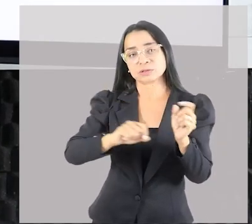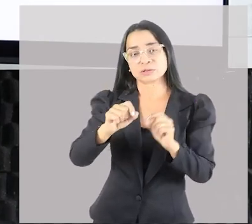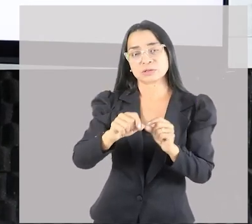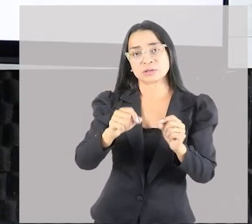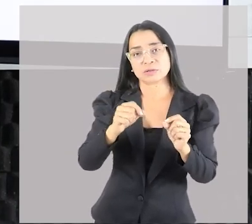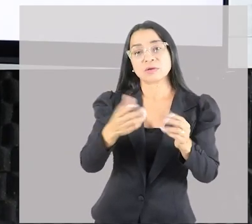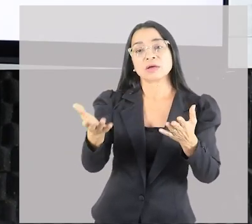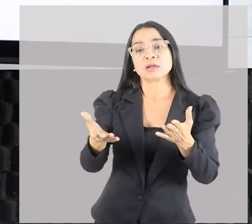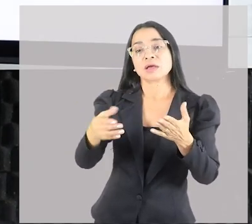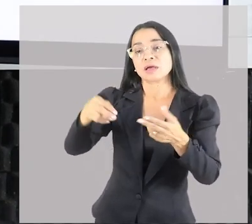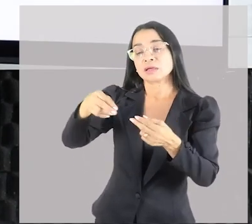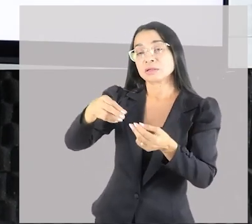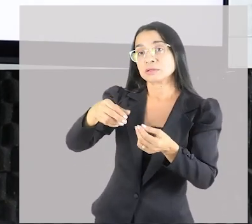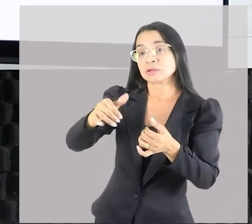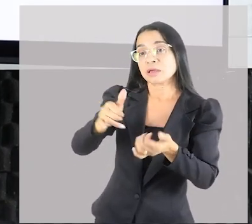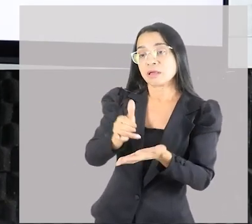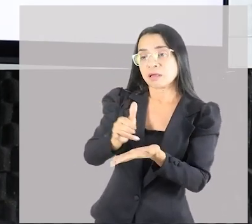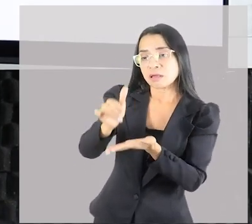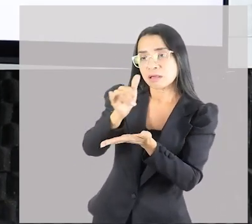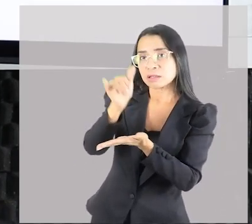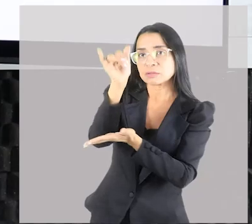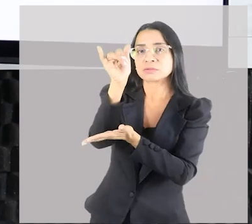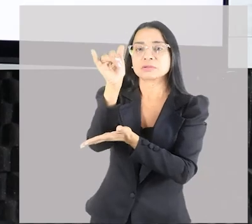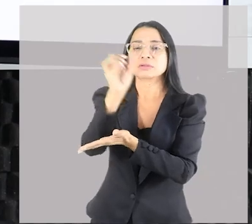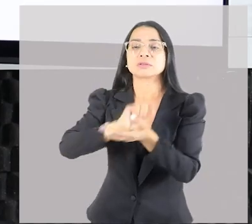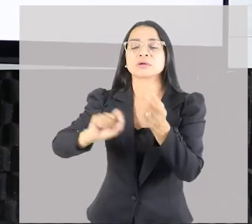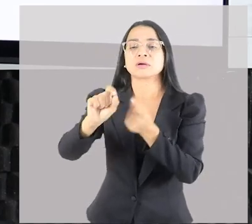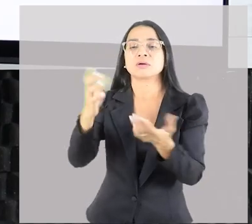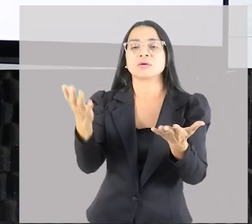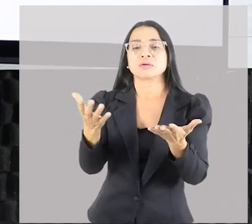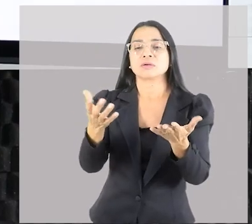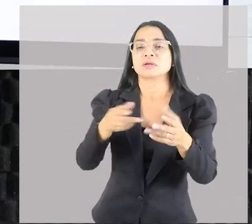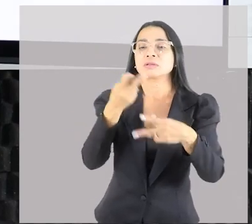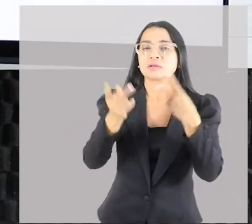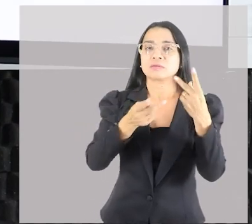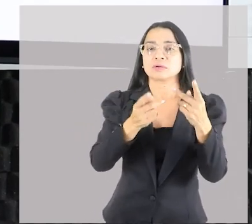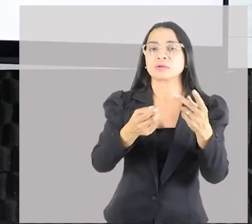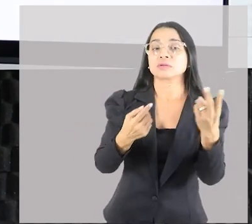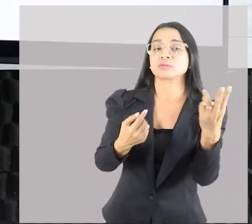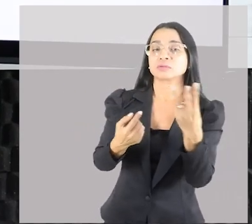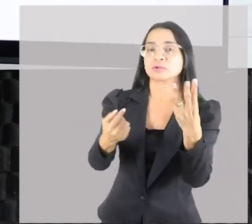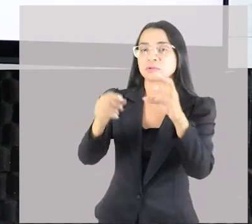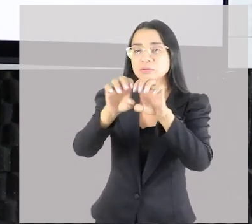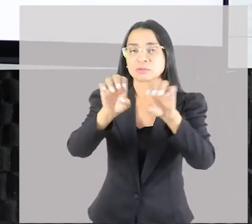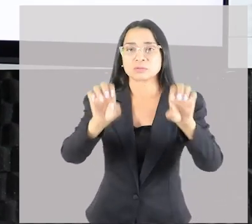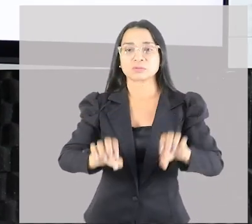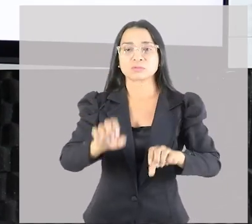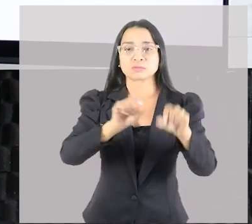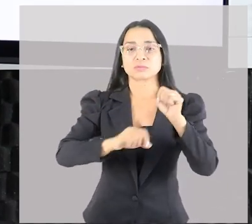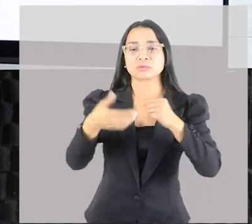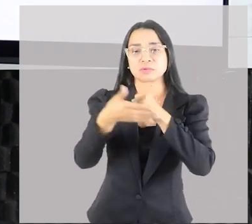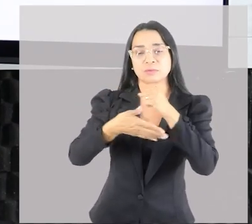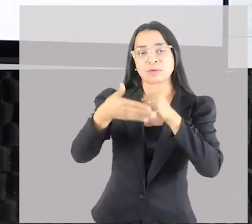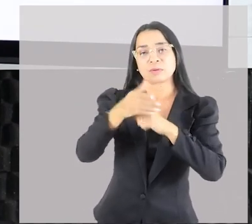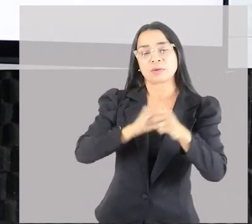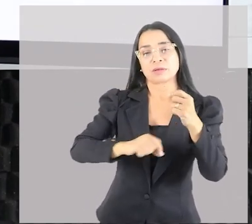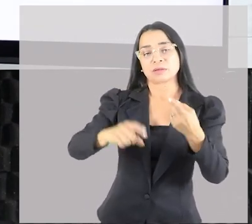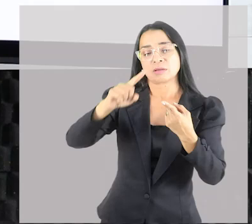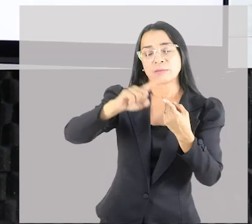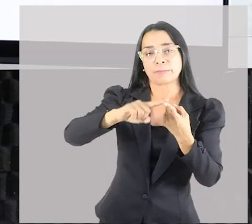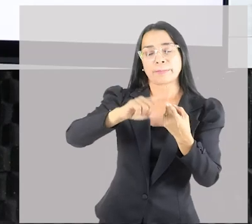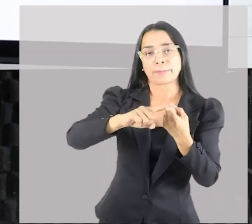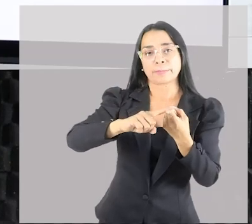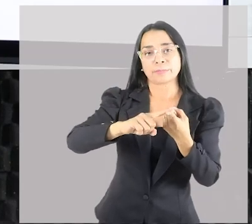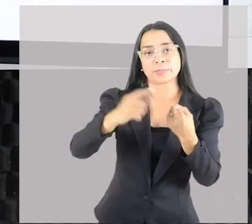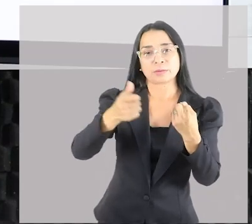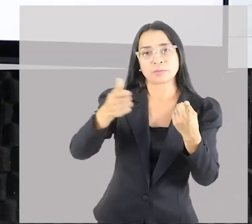vai lá e ressuscita esse boi. Quer dizer, você está falando de 3 estruturas que vão dar a base do meu boi, né?